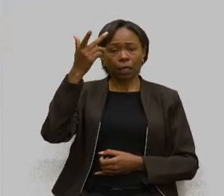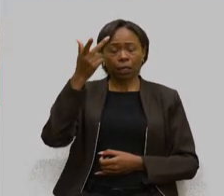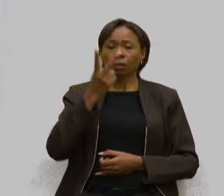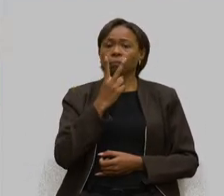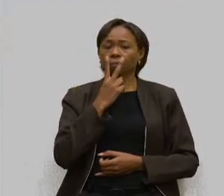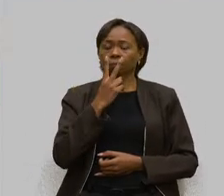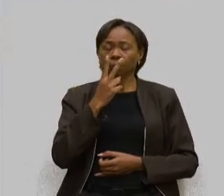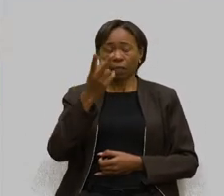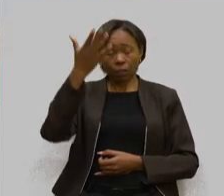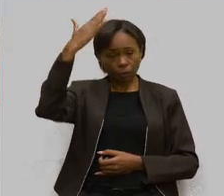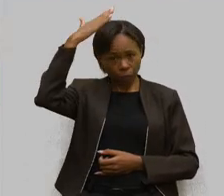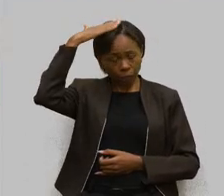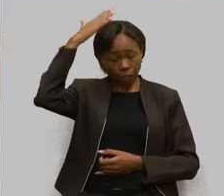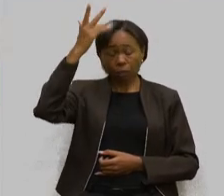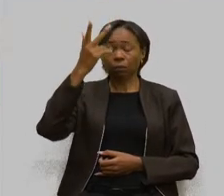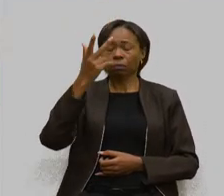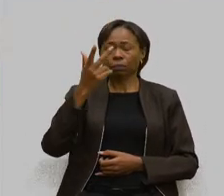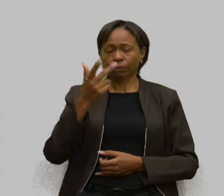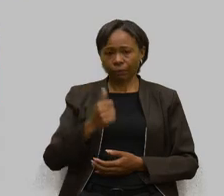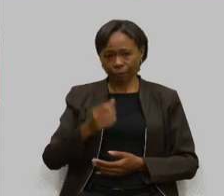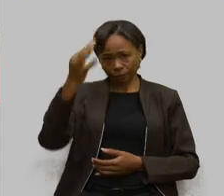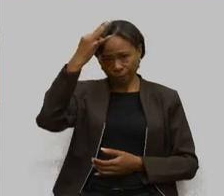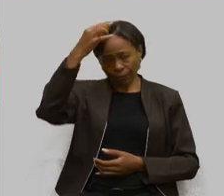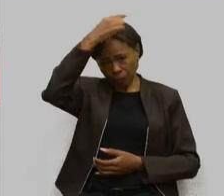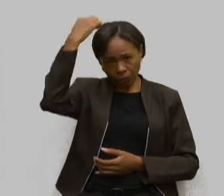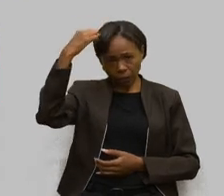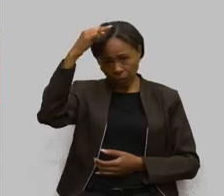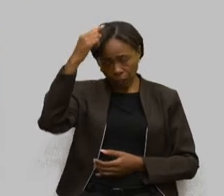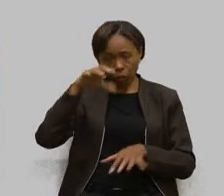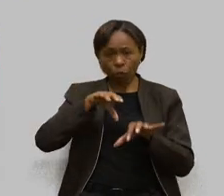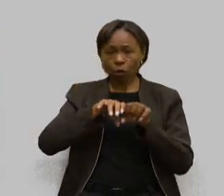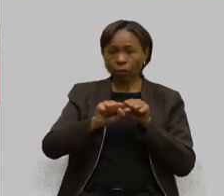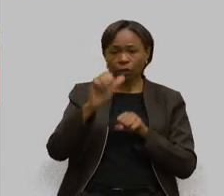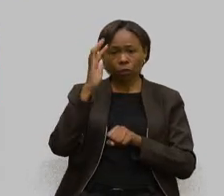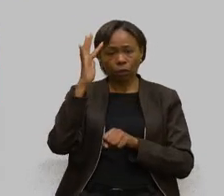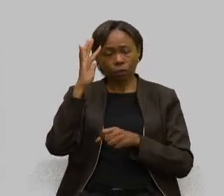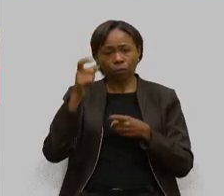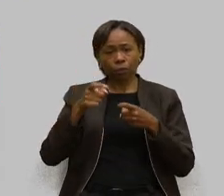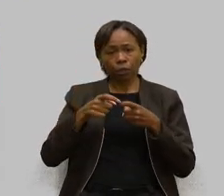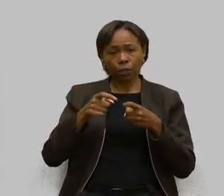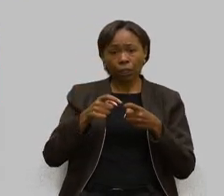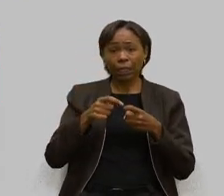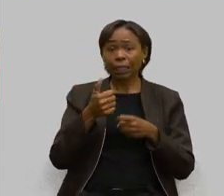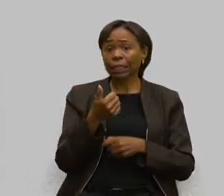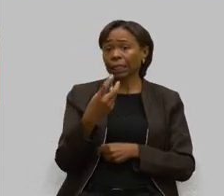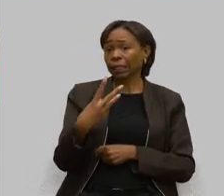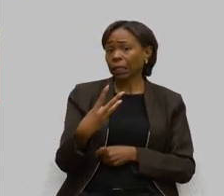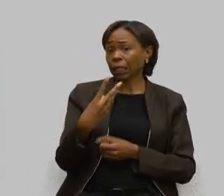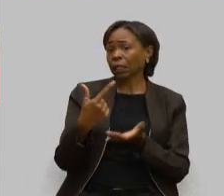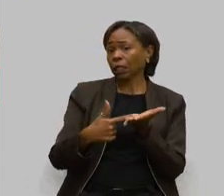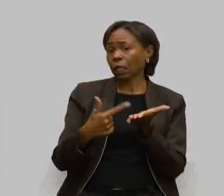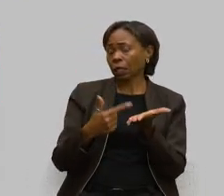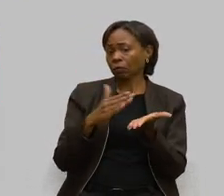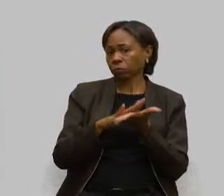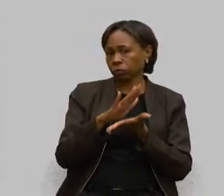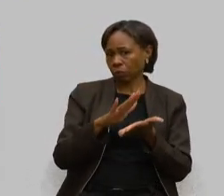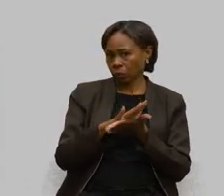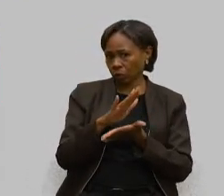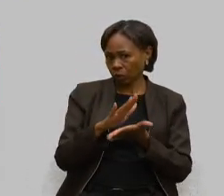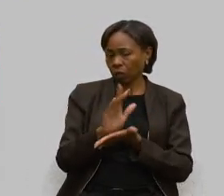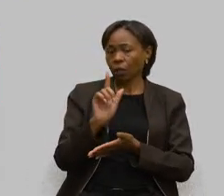Filosofia é autor de 13 livros entre romances crônicas e poemas atua como são